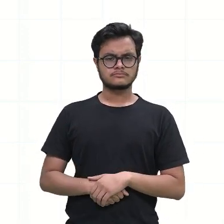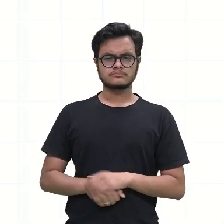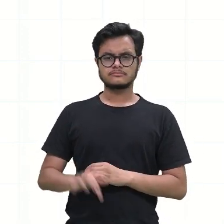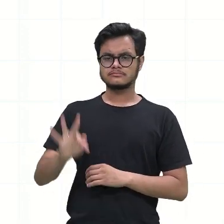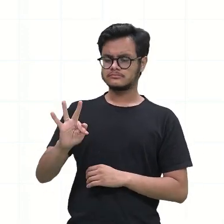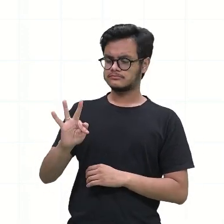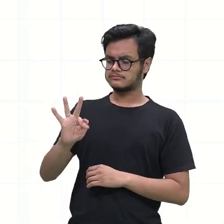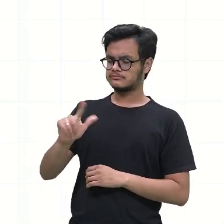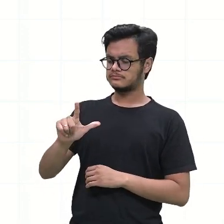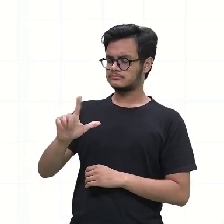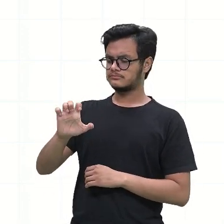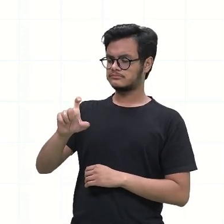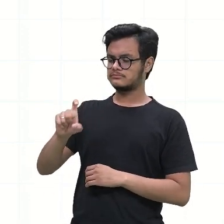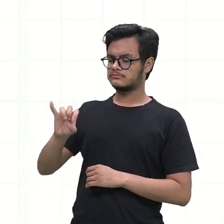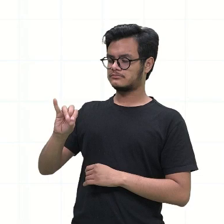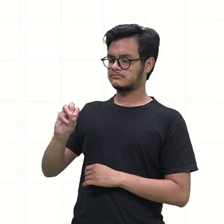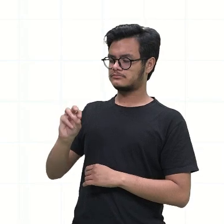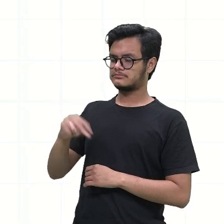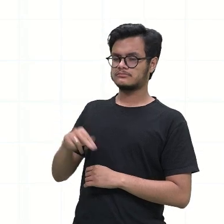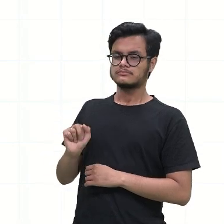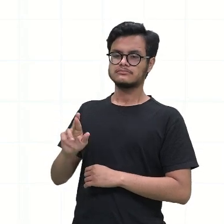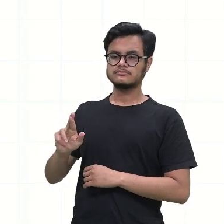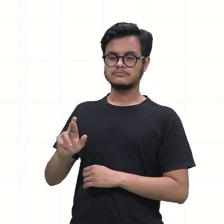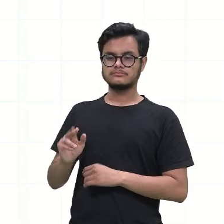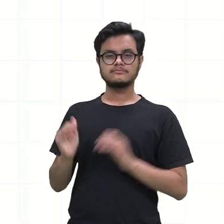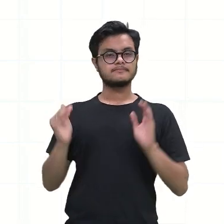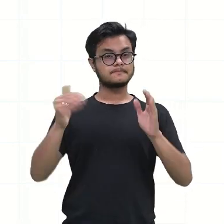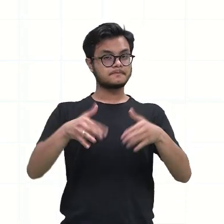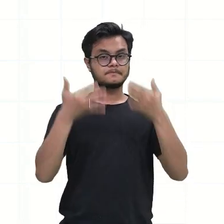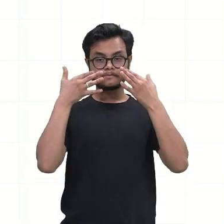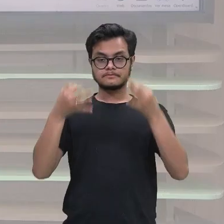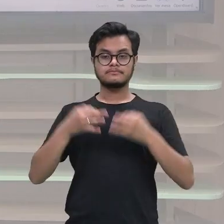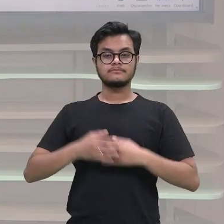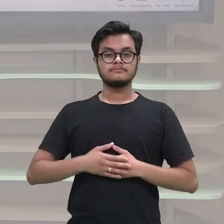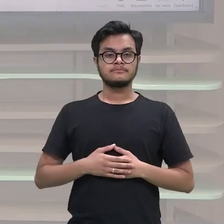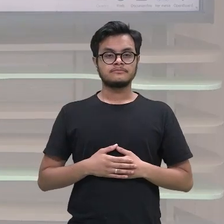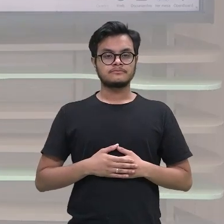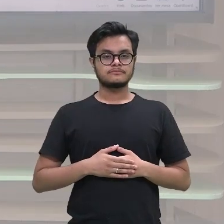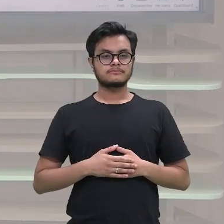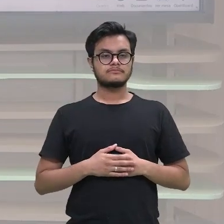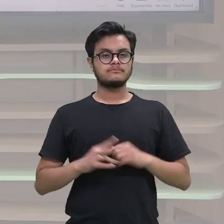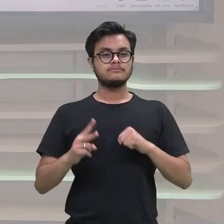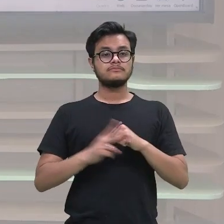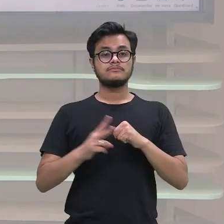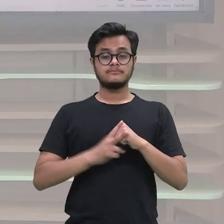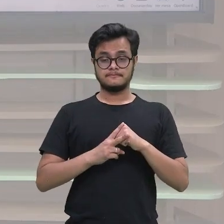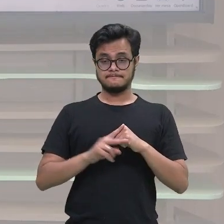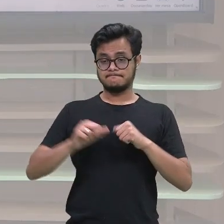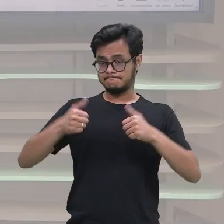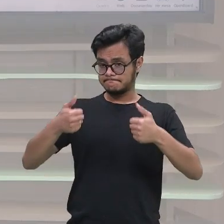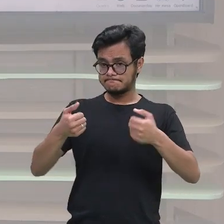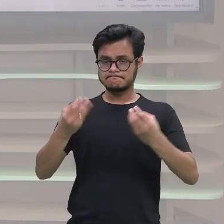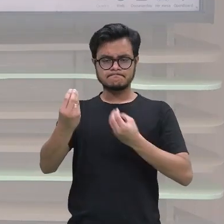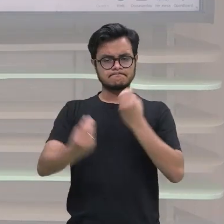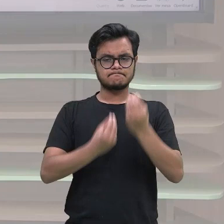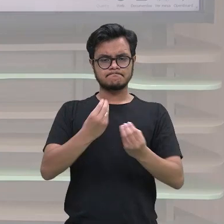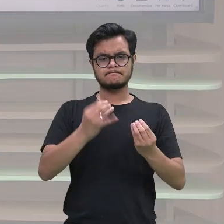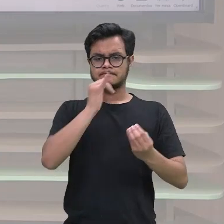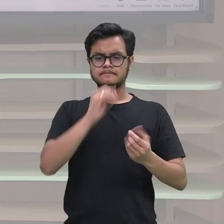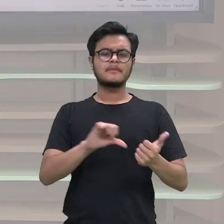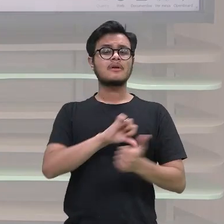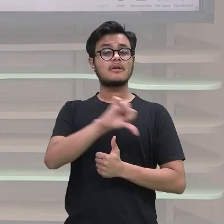Muito bem, flexionar. Olha só, aqui para mim, presta atenção. O verbo ele se flexiona. Como? Ele